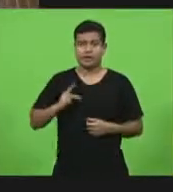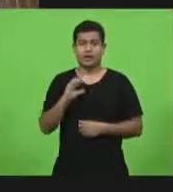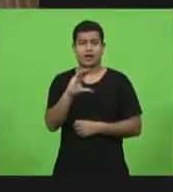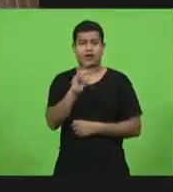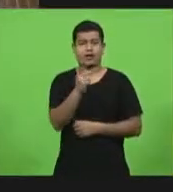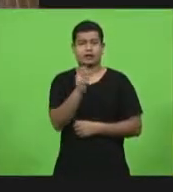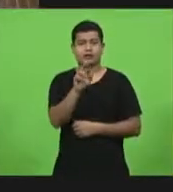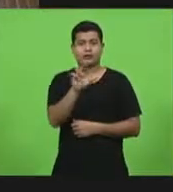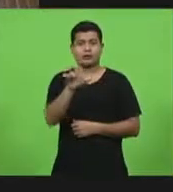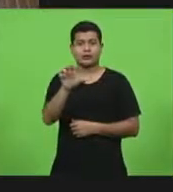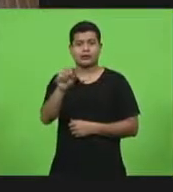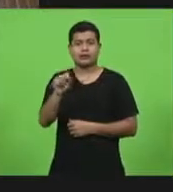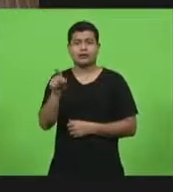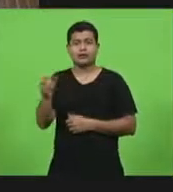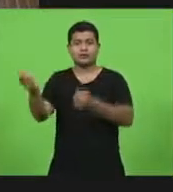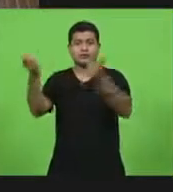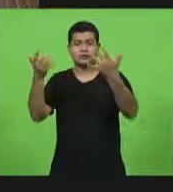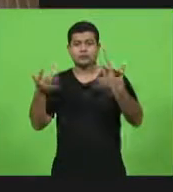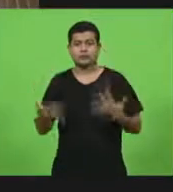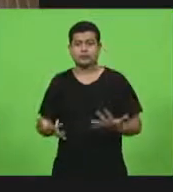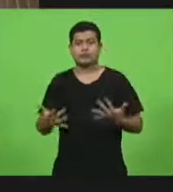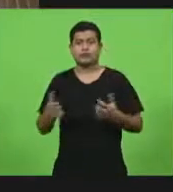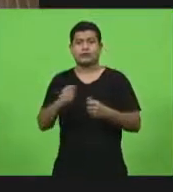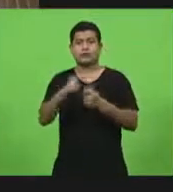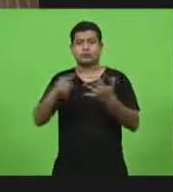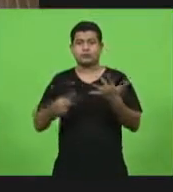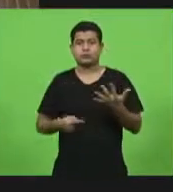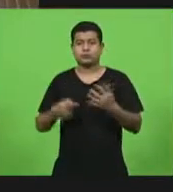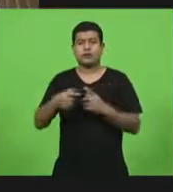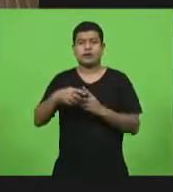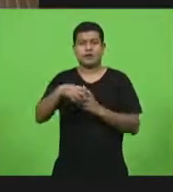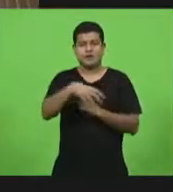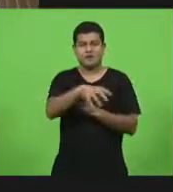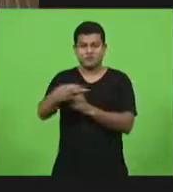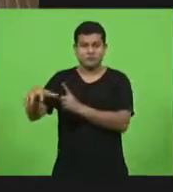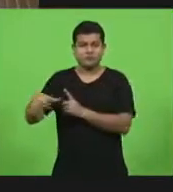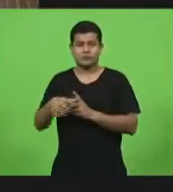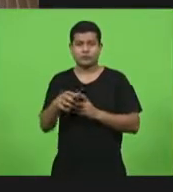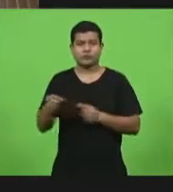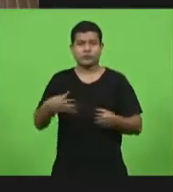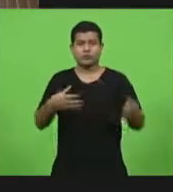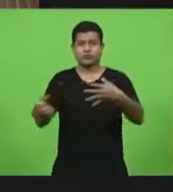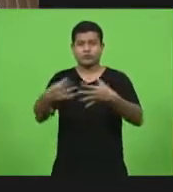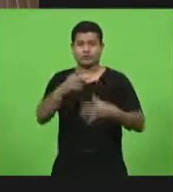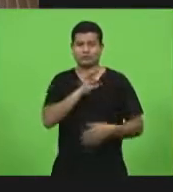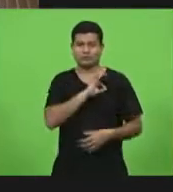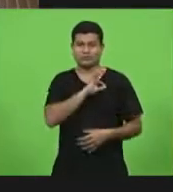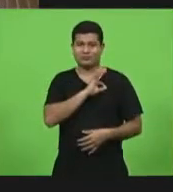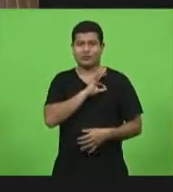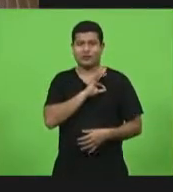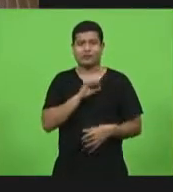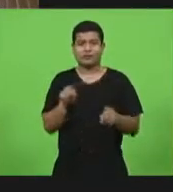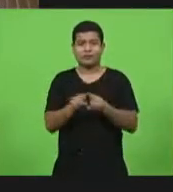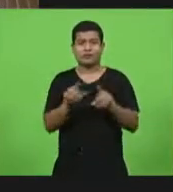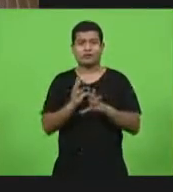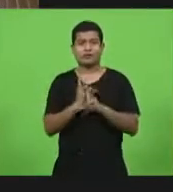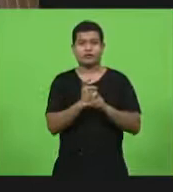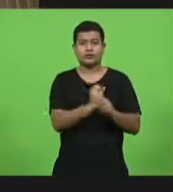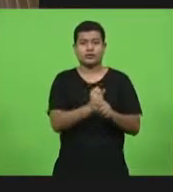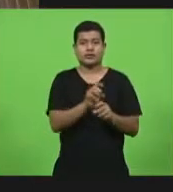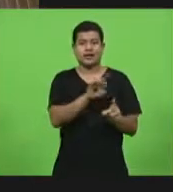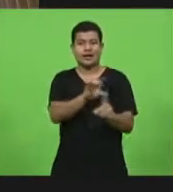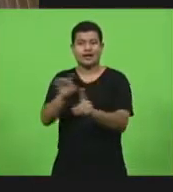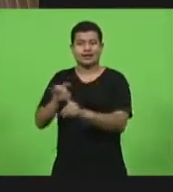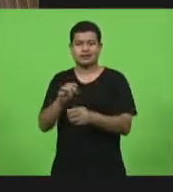prestará esclarecimento sobre os critérios de distribuição dos novos policiais e quantos serão destinados para cada município de